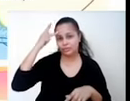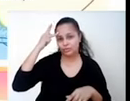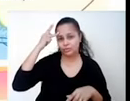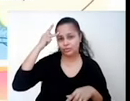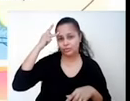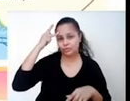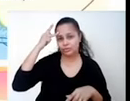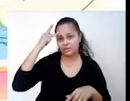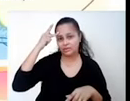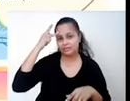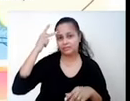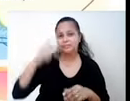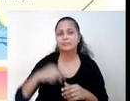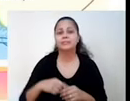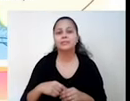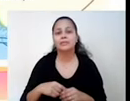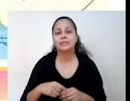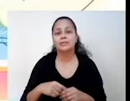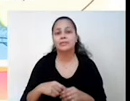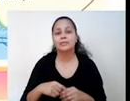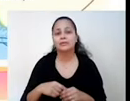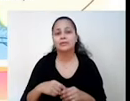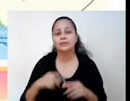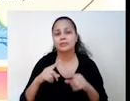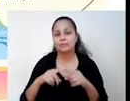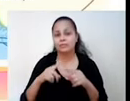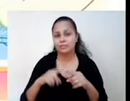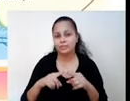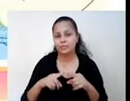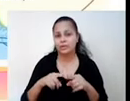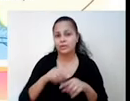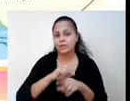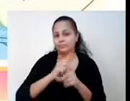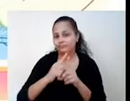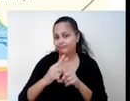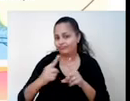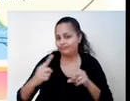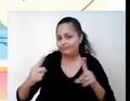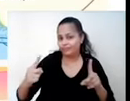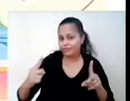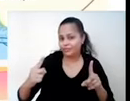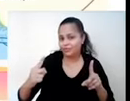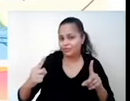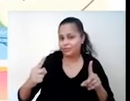pessoas. Então, corriam menos riscos por estarem em grande número.